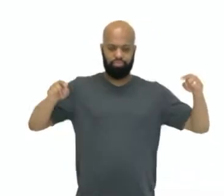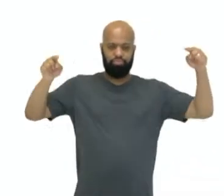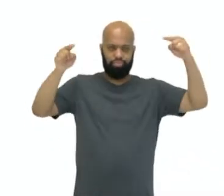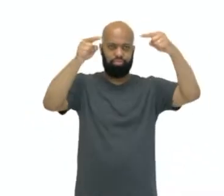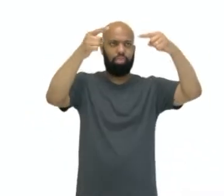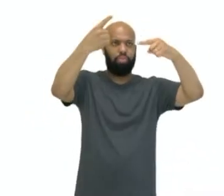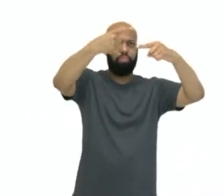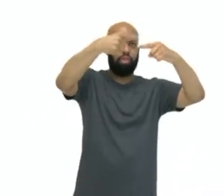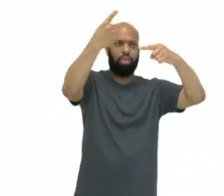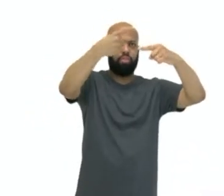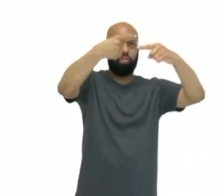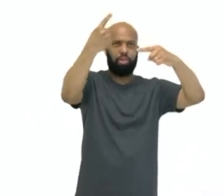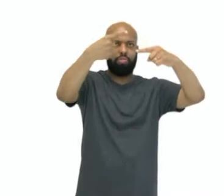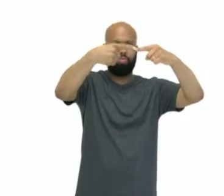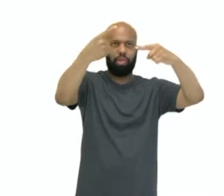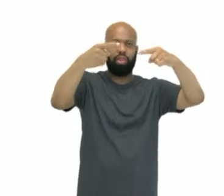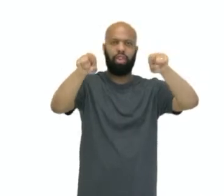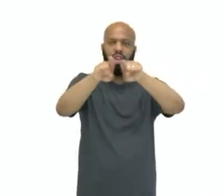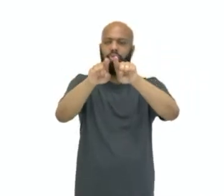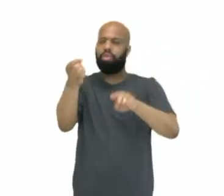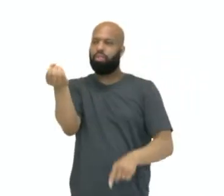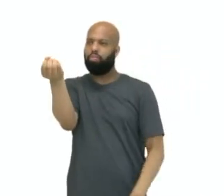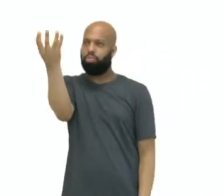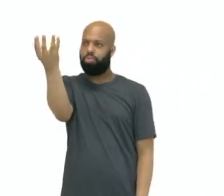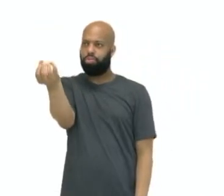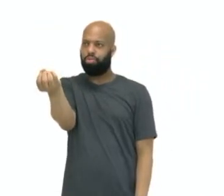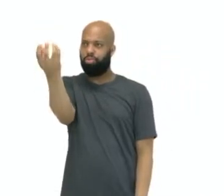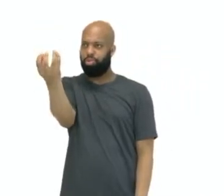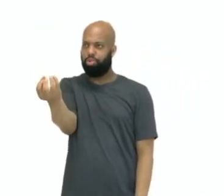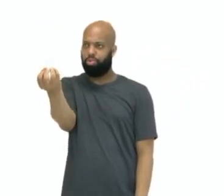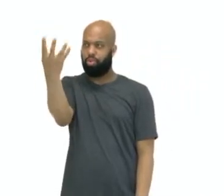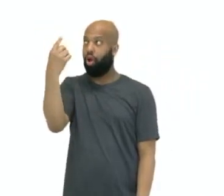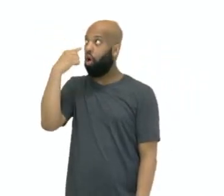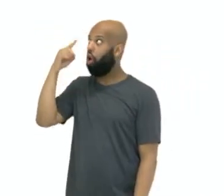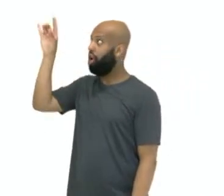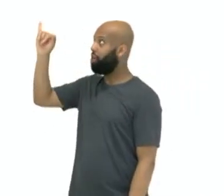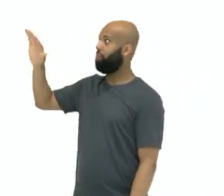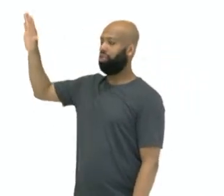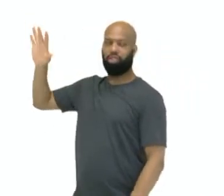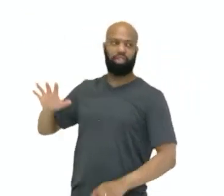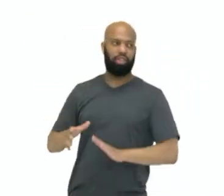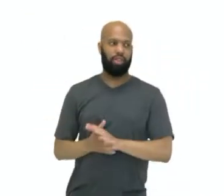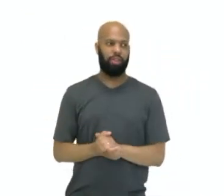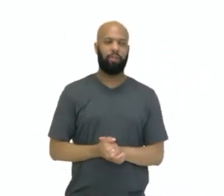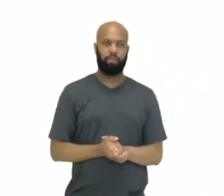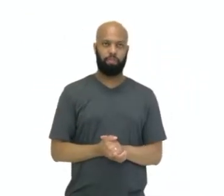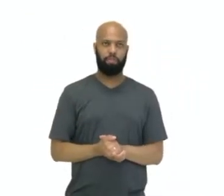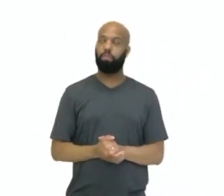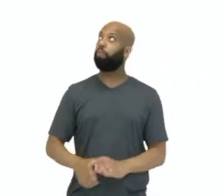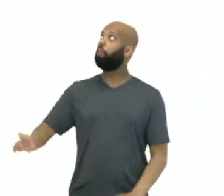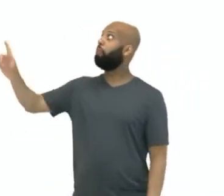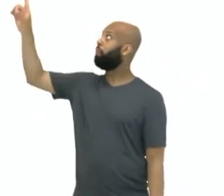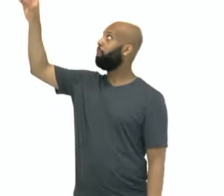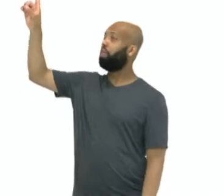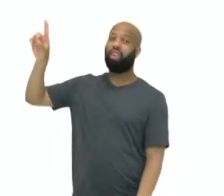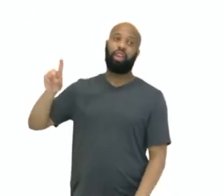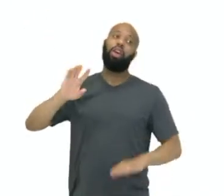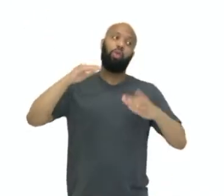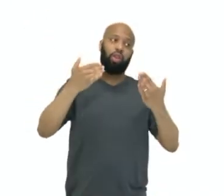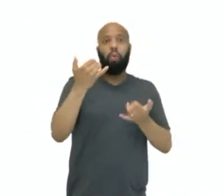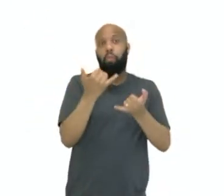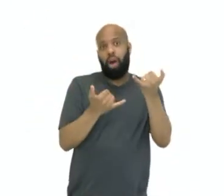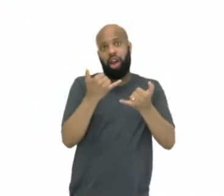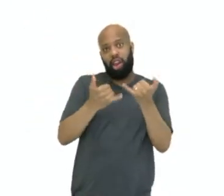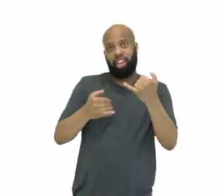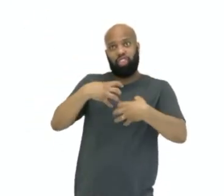chave. Não é bem exatamente o fio onde tem o pisca-pisca, mas a ideia é parecida.